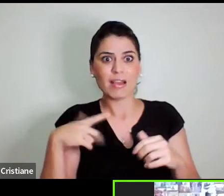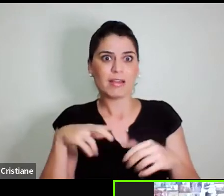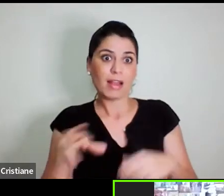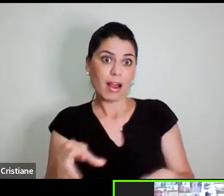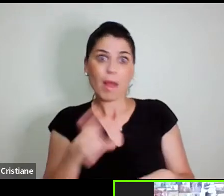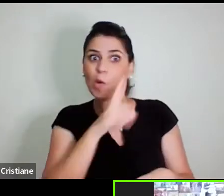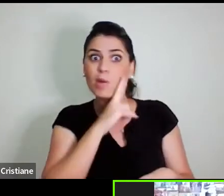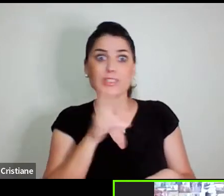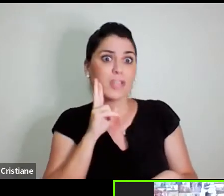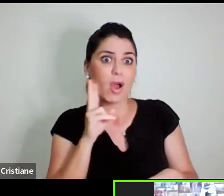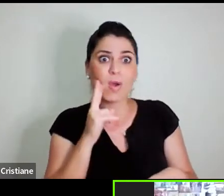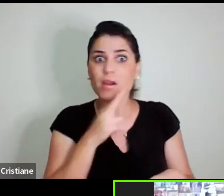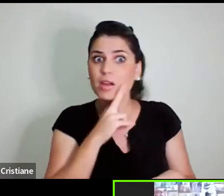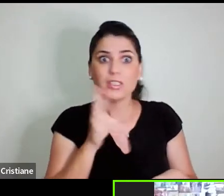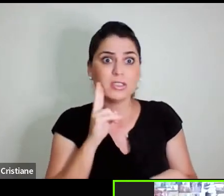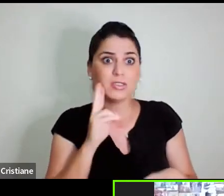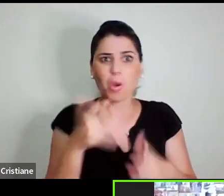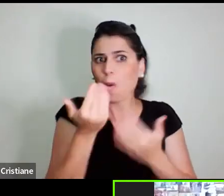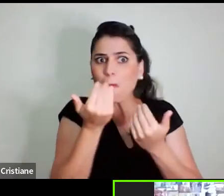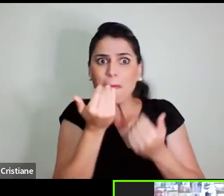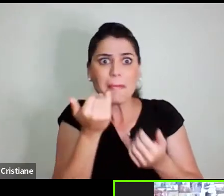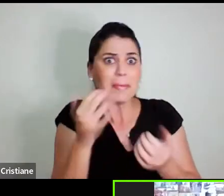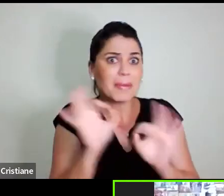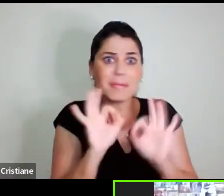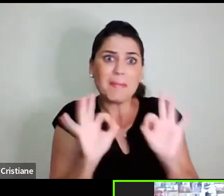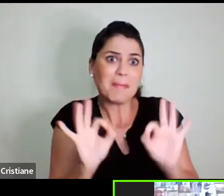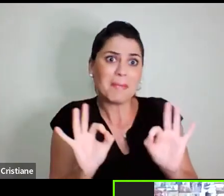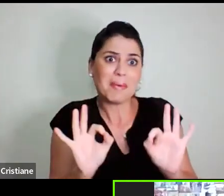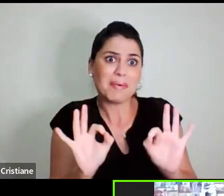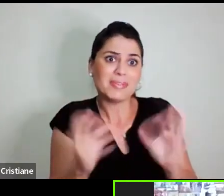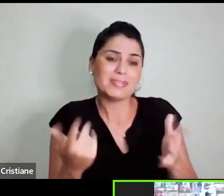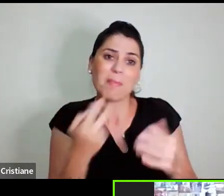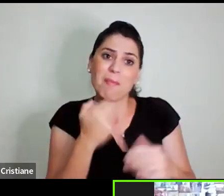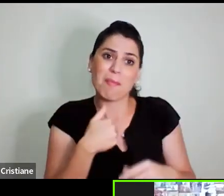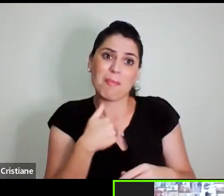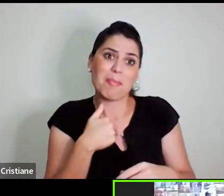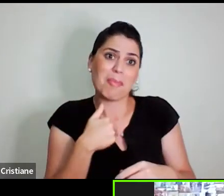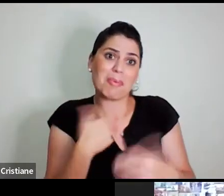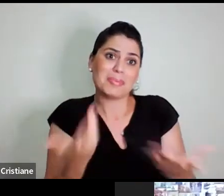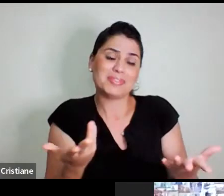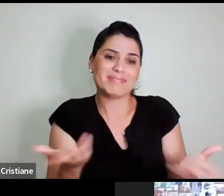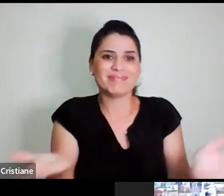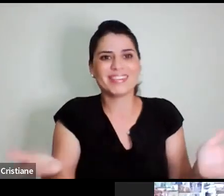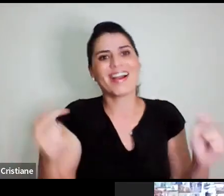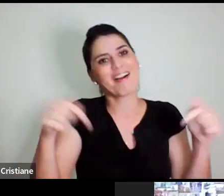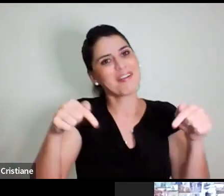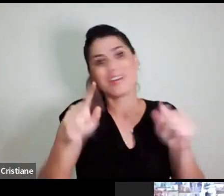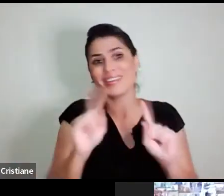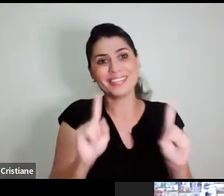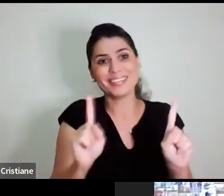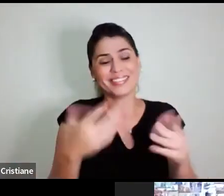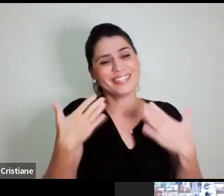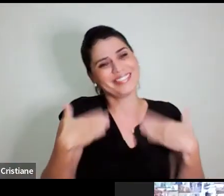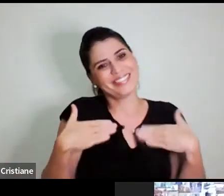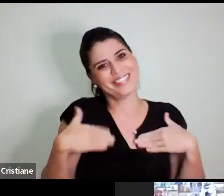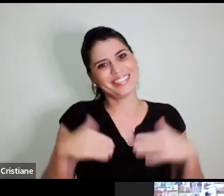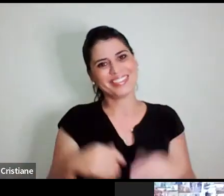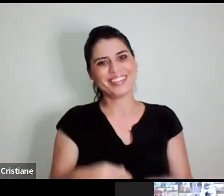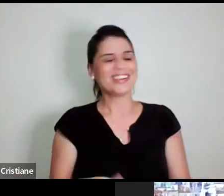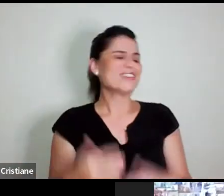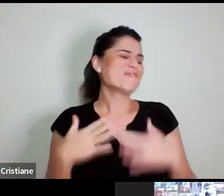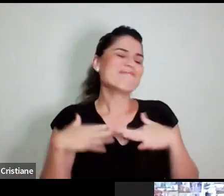para a senhora não passar mal, né? Agora eles não precisam mais fazer isso. Você está feliz, Nazaré?